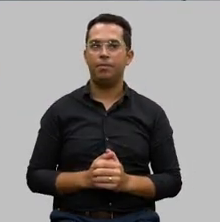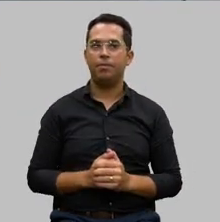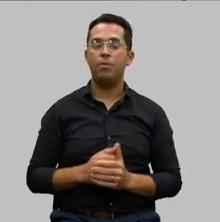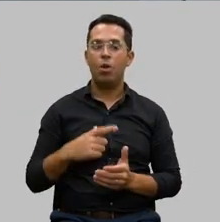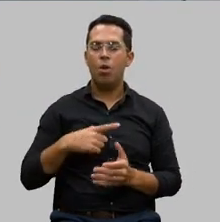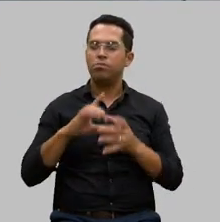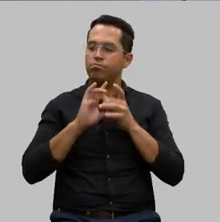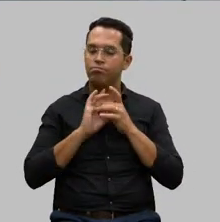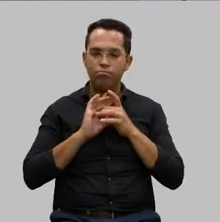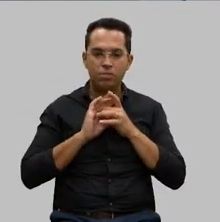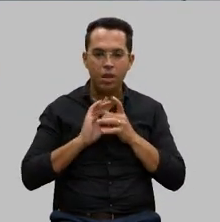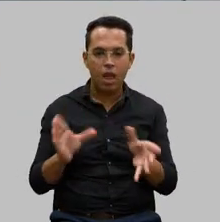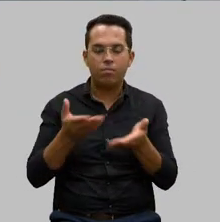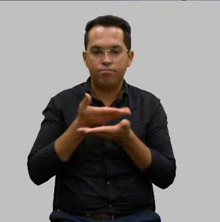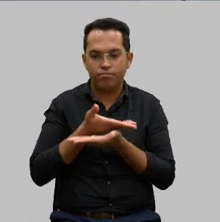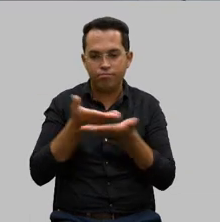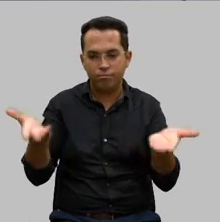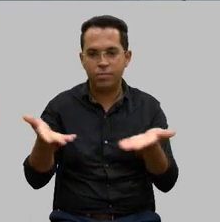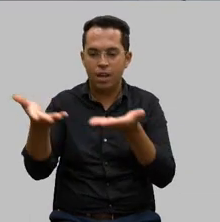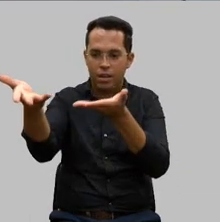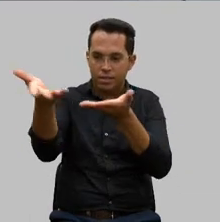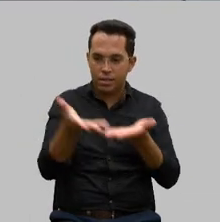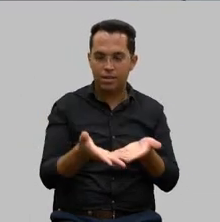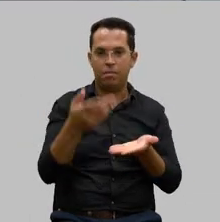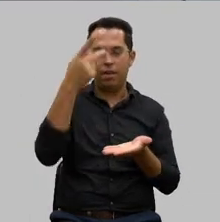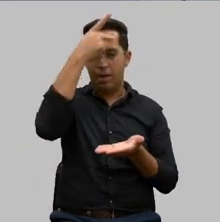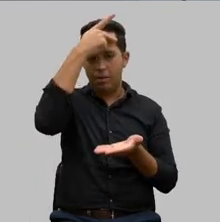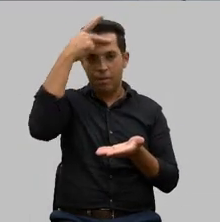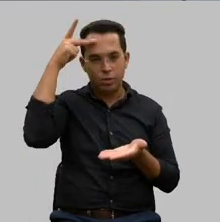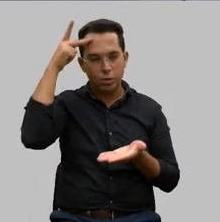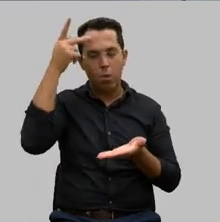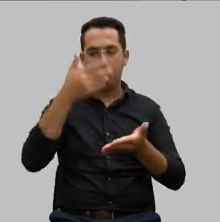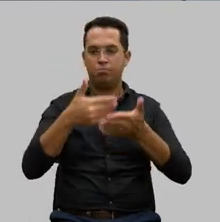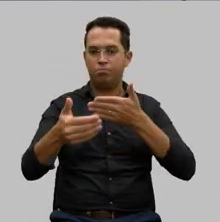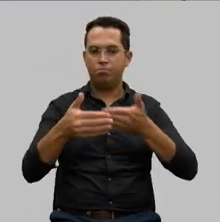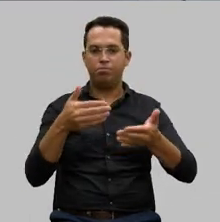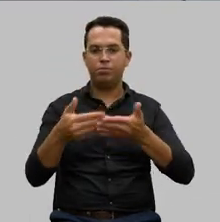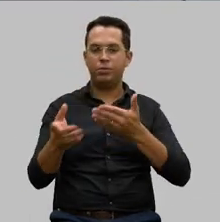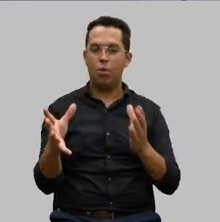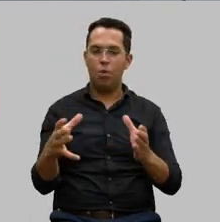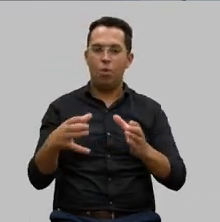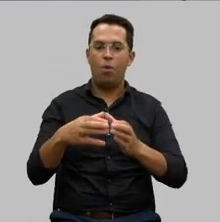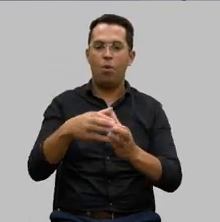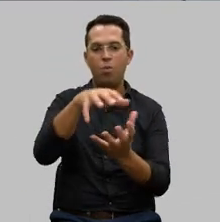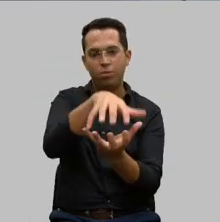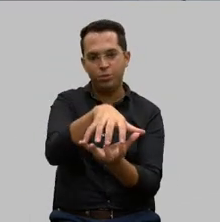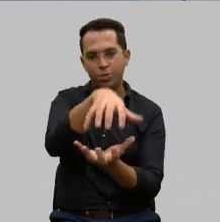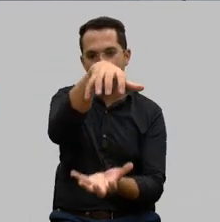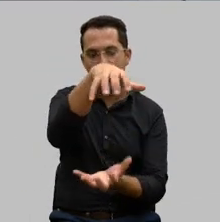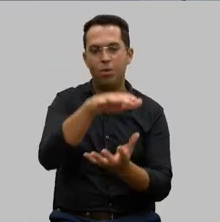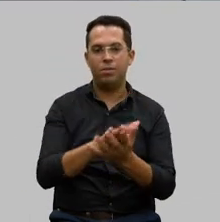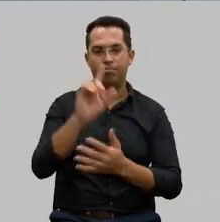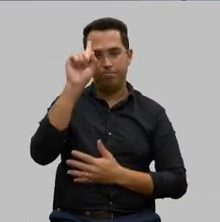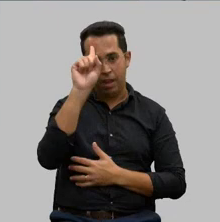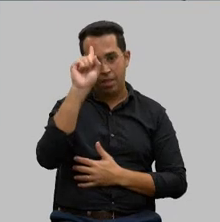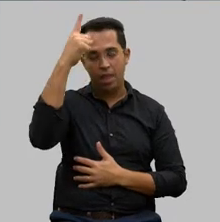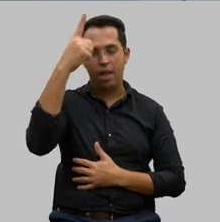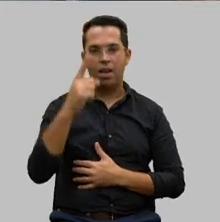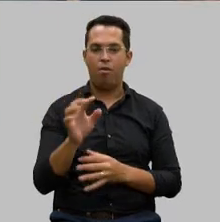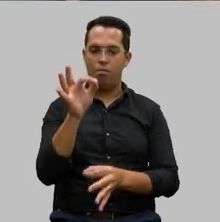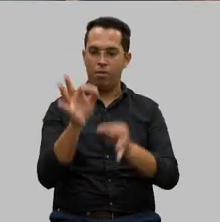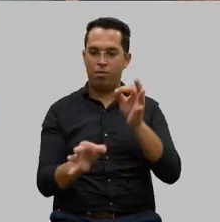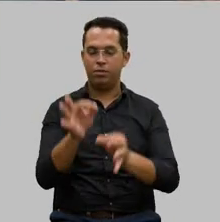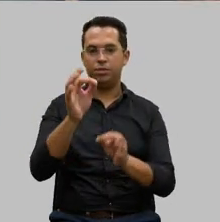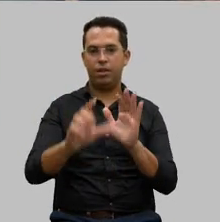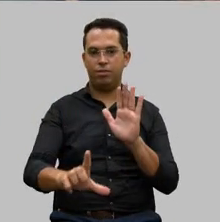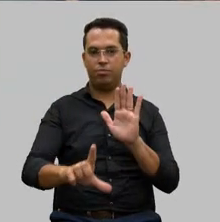representam instituições grupos de pessoas idosas para estar nos trazendo ideias para projetos de leis pra